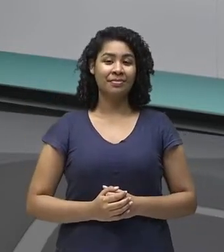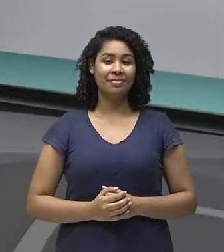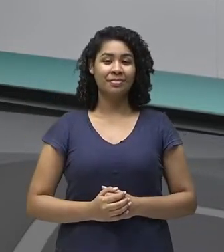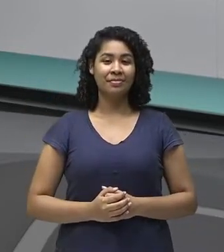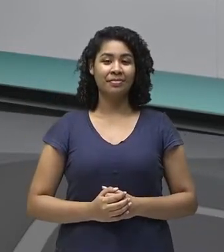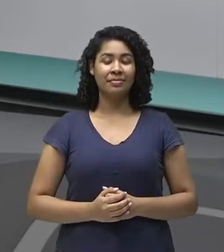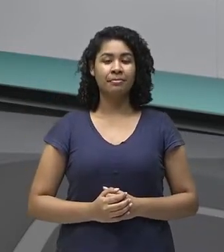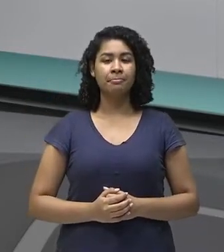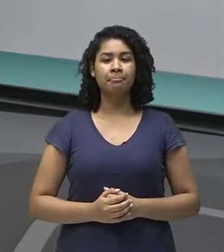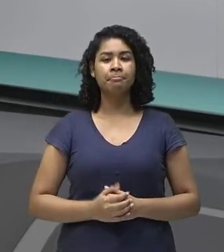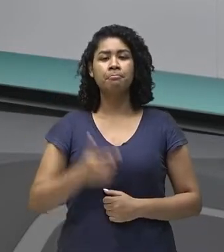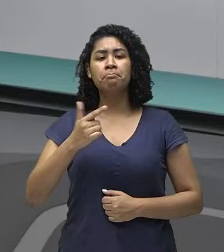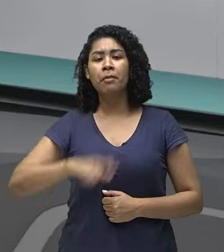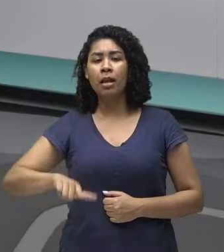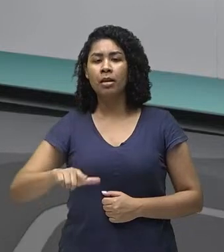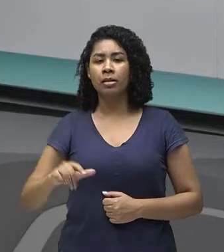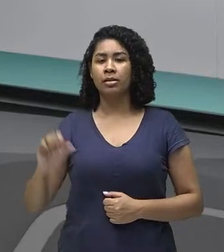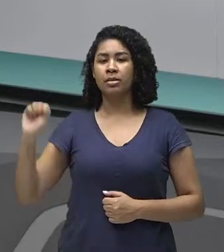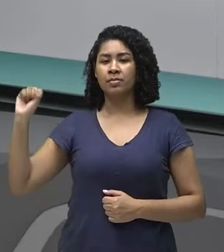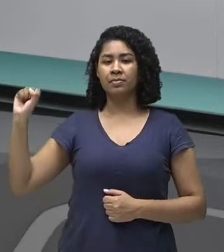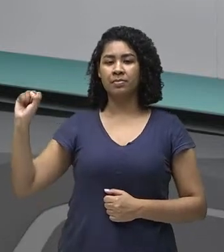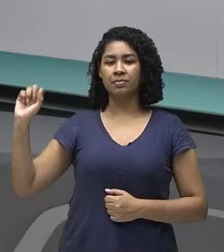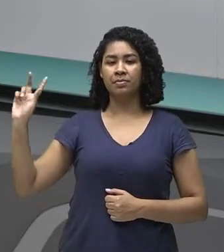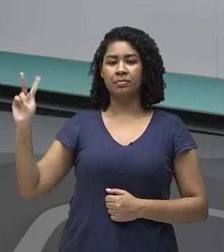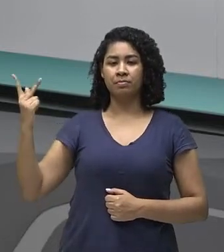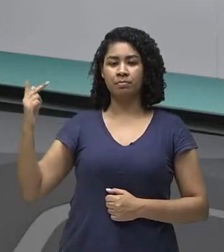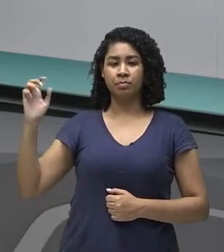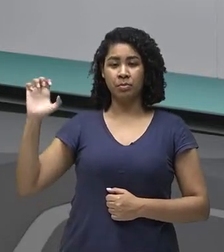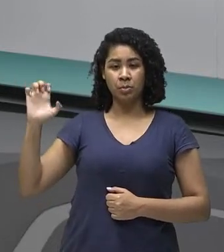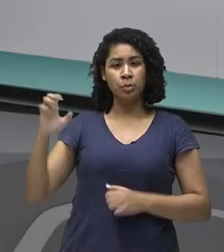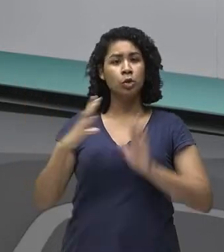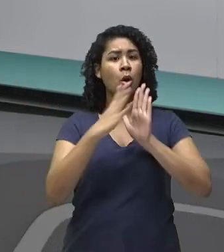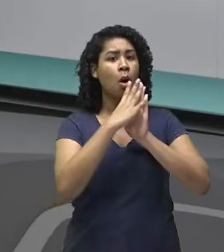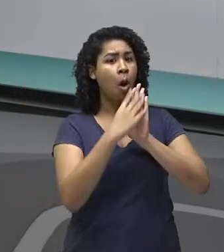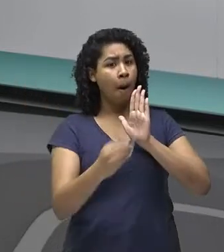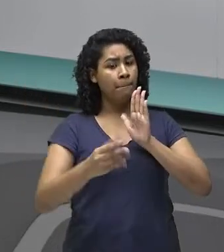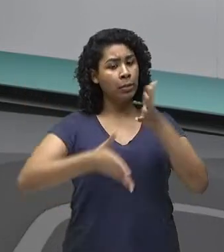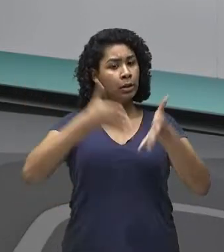né? Temos o she, vocês estão repetindo aí? Repeat,